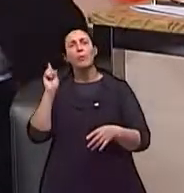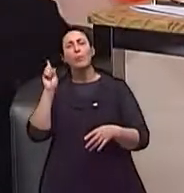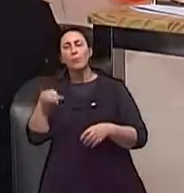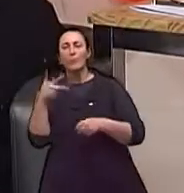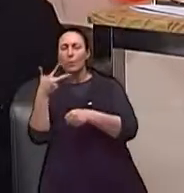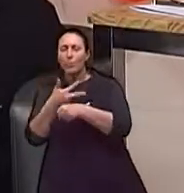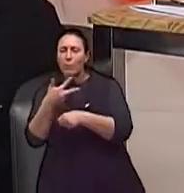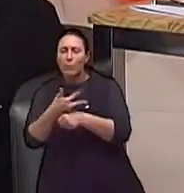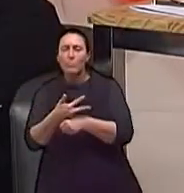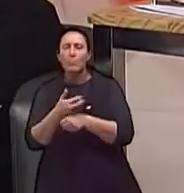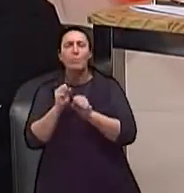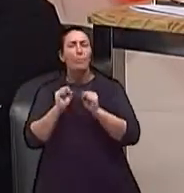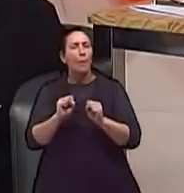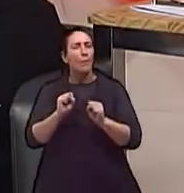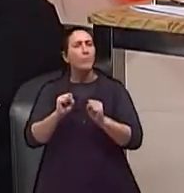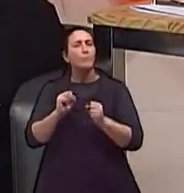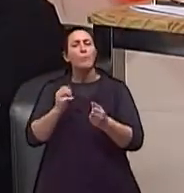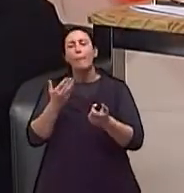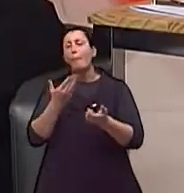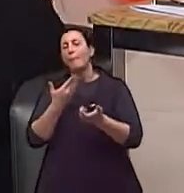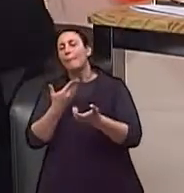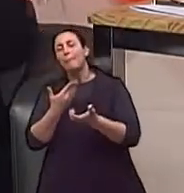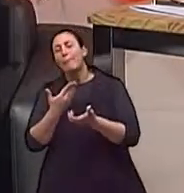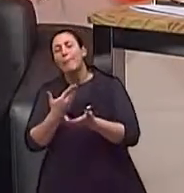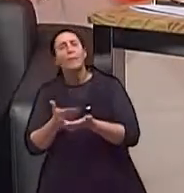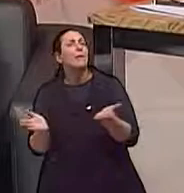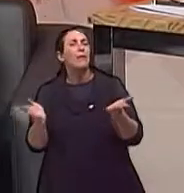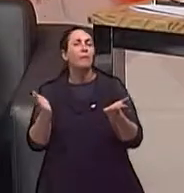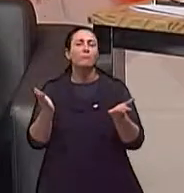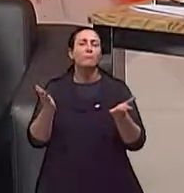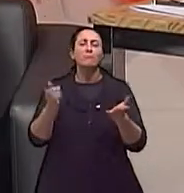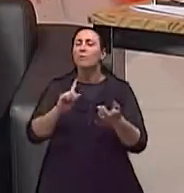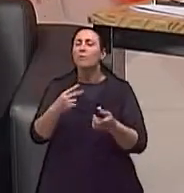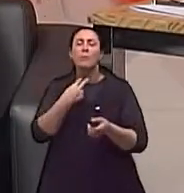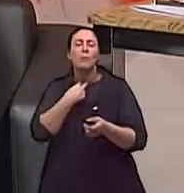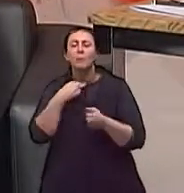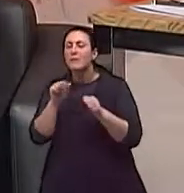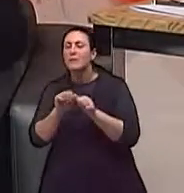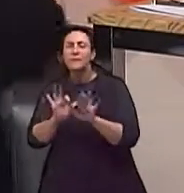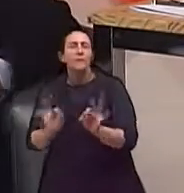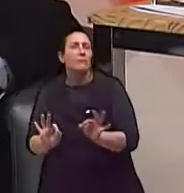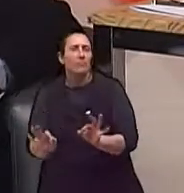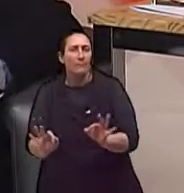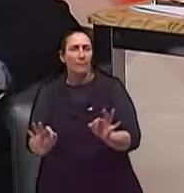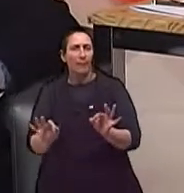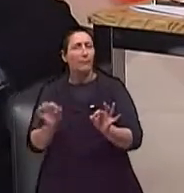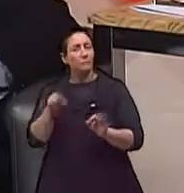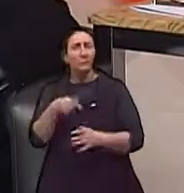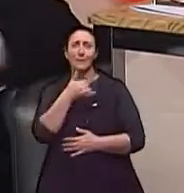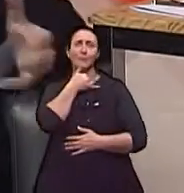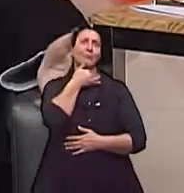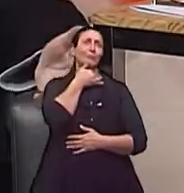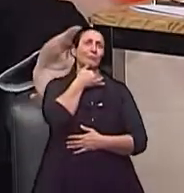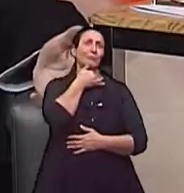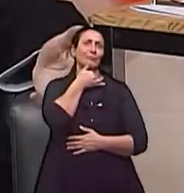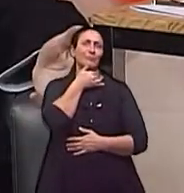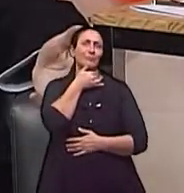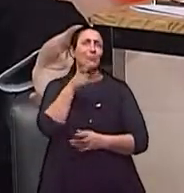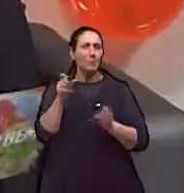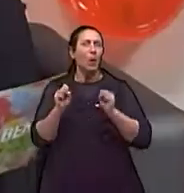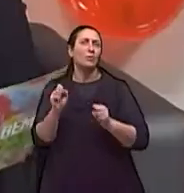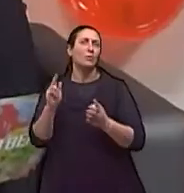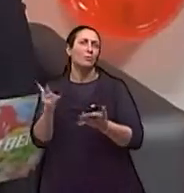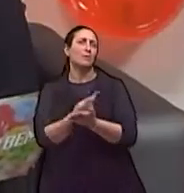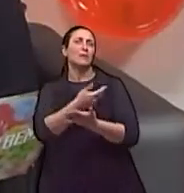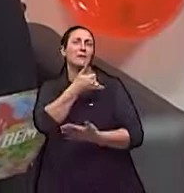perder o alguma coisa importante não vai poder mais fazer uma coisa que ele fazia ele vai ficar triste ele tem que ficar triste